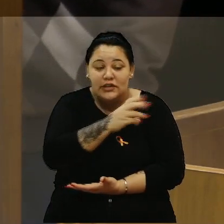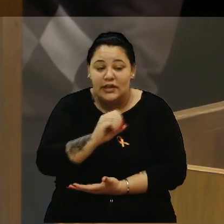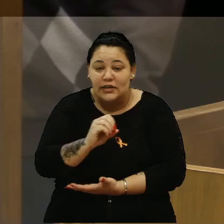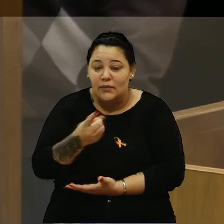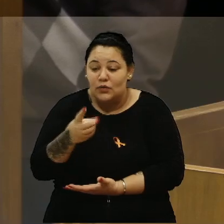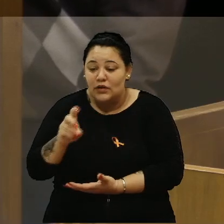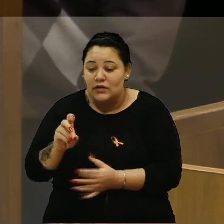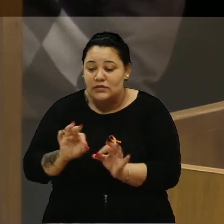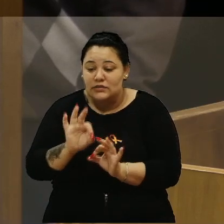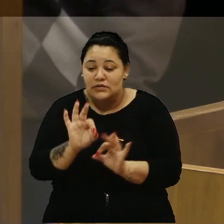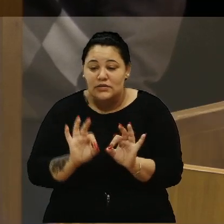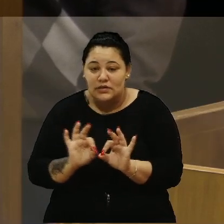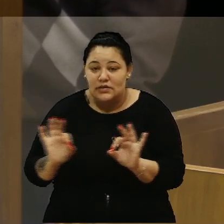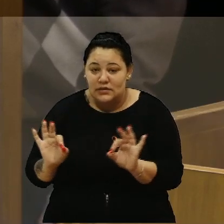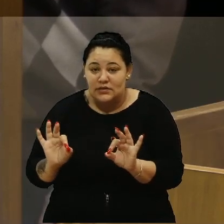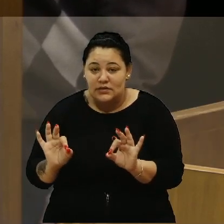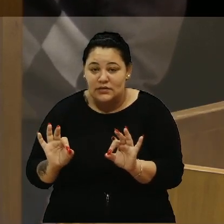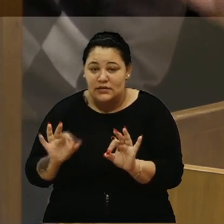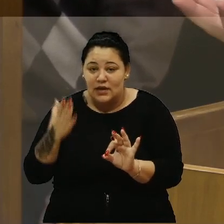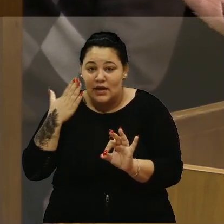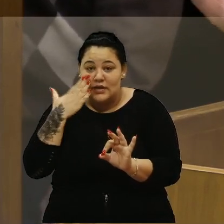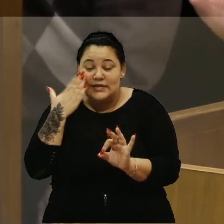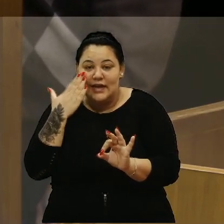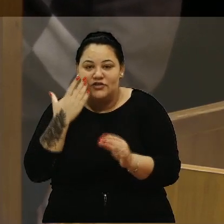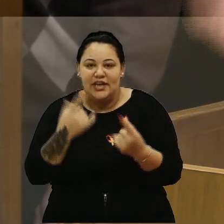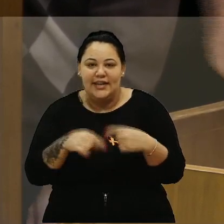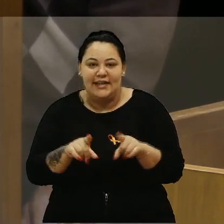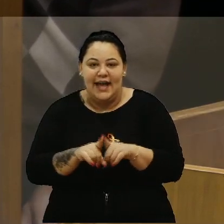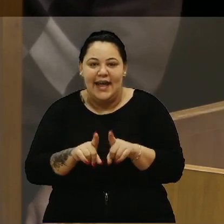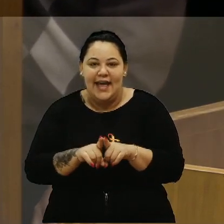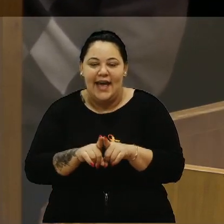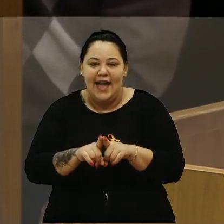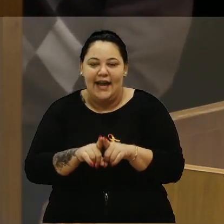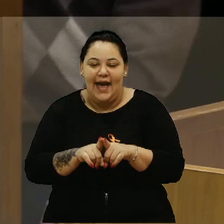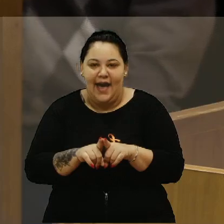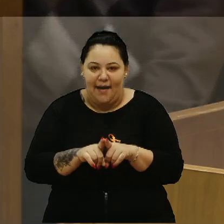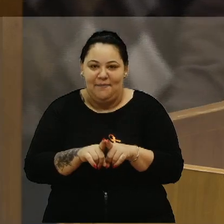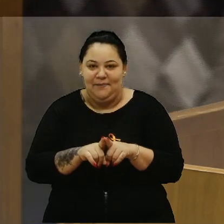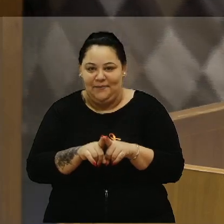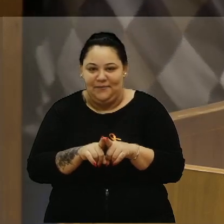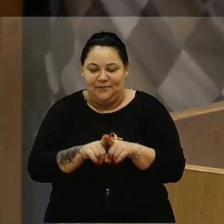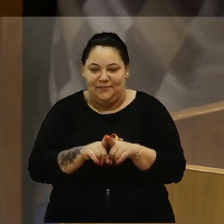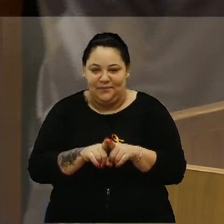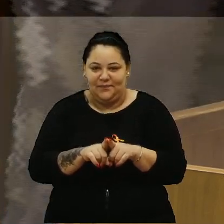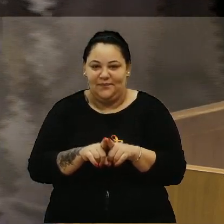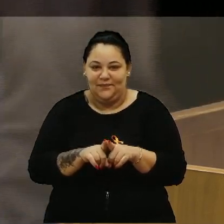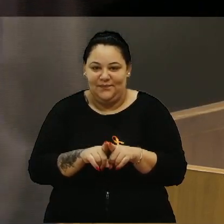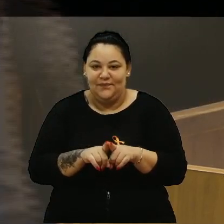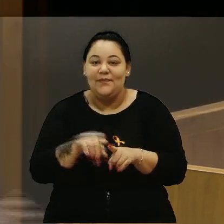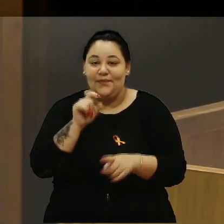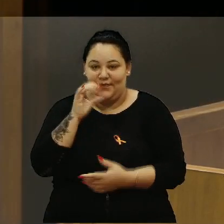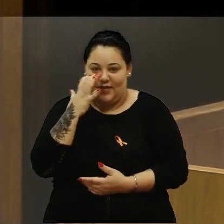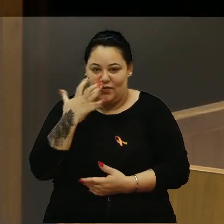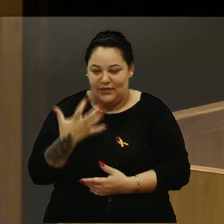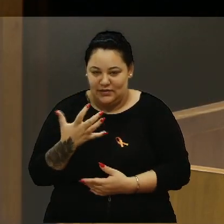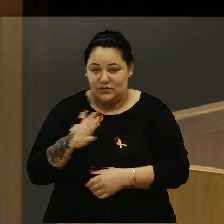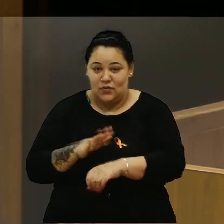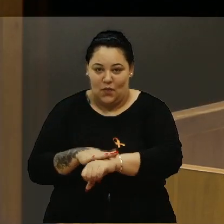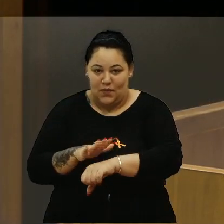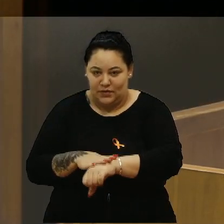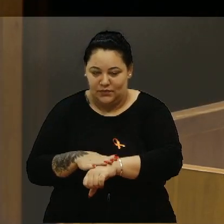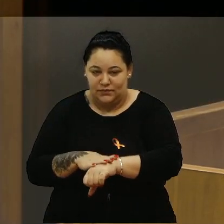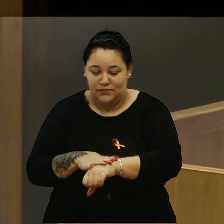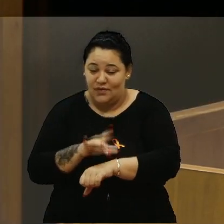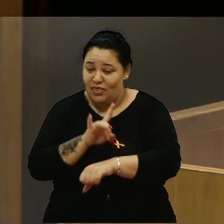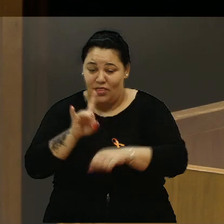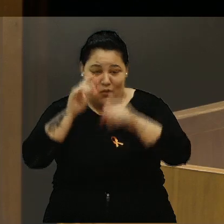aonde termina a divisa dela tem o terreno do vizinho, o terreno do vizinho tem uma nascente. O que acontece nesse caso? Não